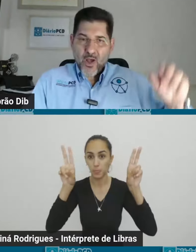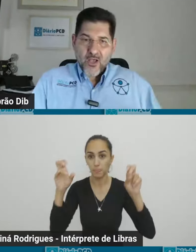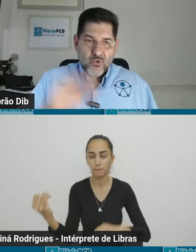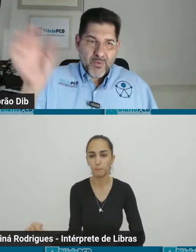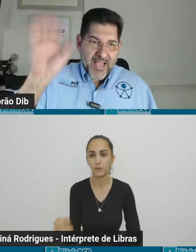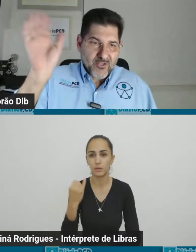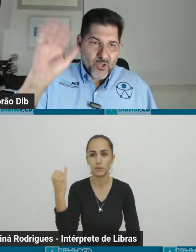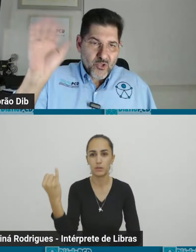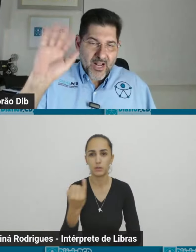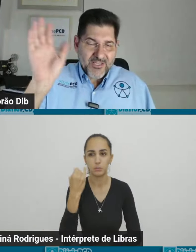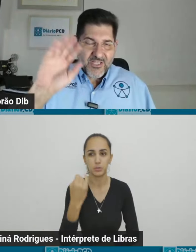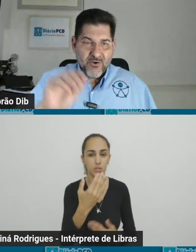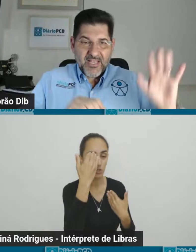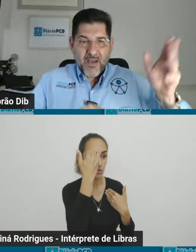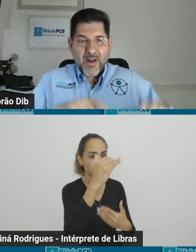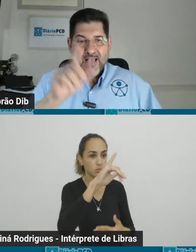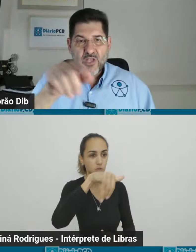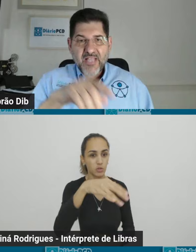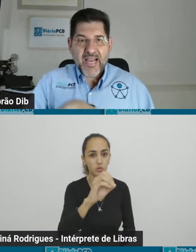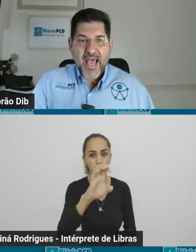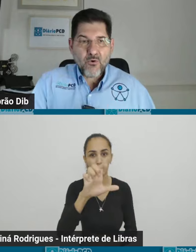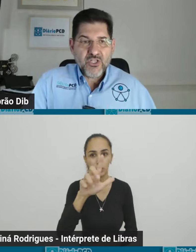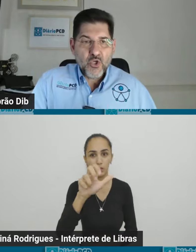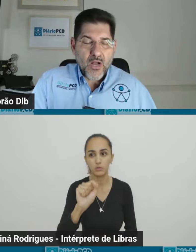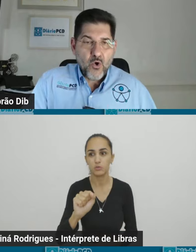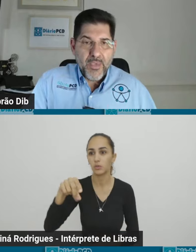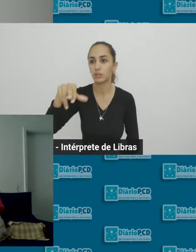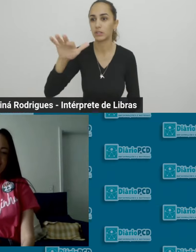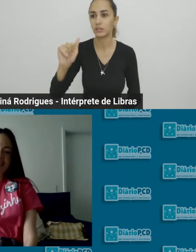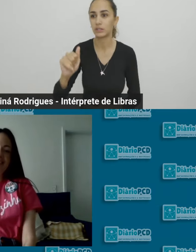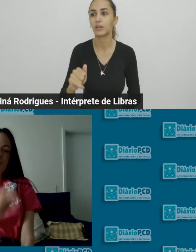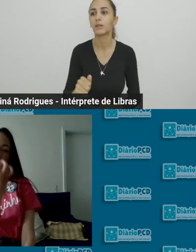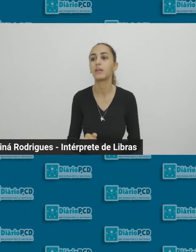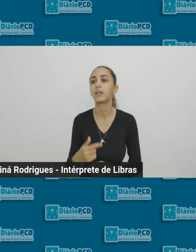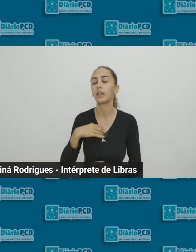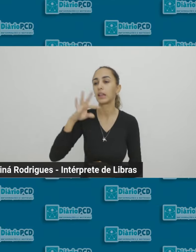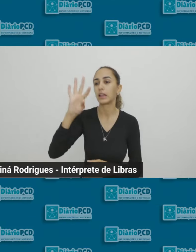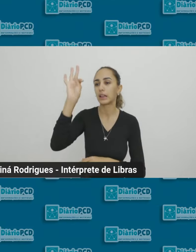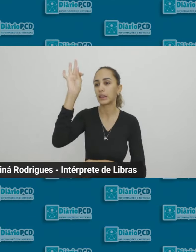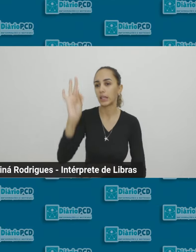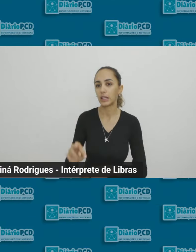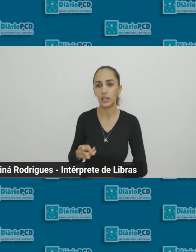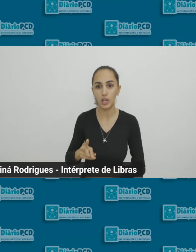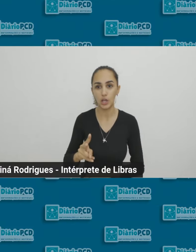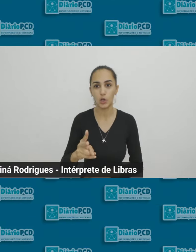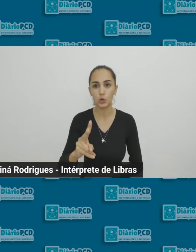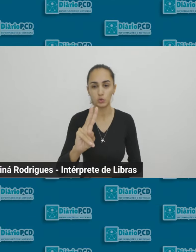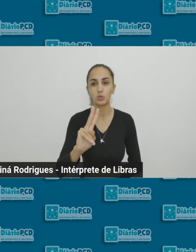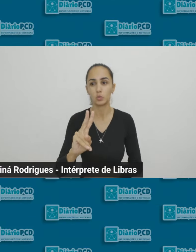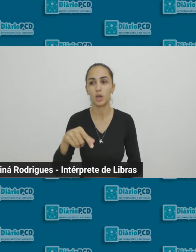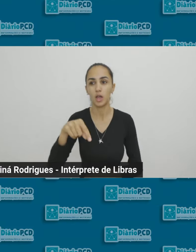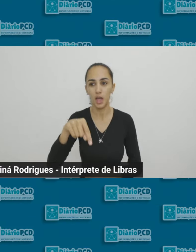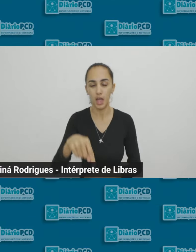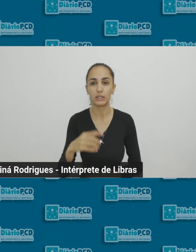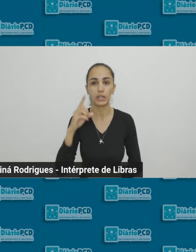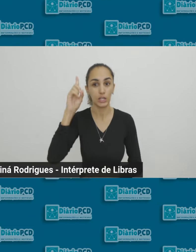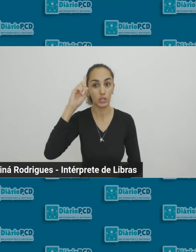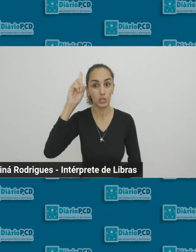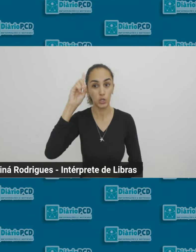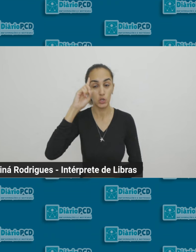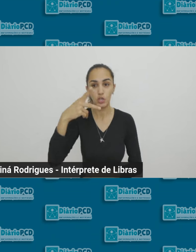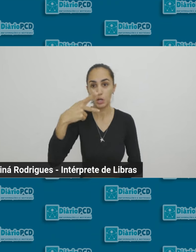doutor Joelson. Obrigado, doutora Nancy. Um grande abraço. A Tainá continua comigo. Nós vamos continuar aqui no Diário PCD, porque nós temos também, nós